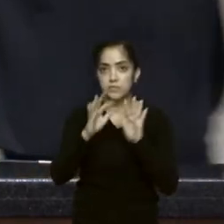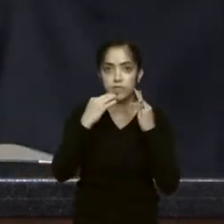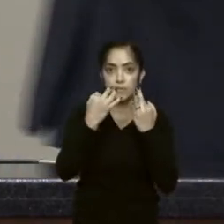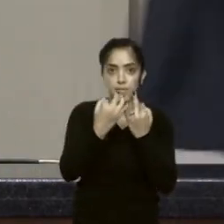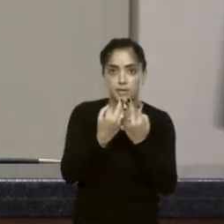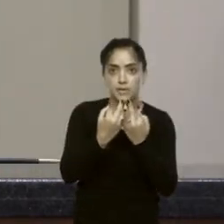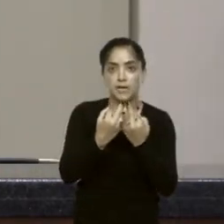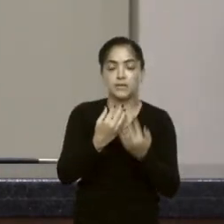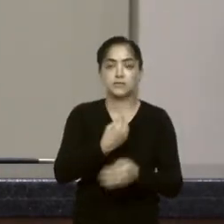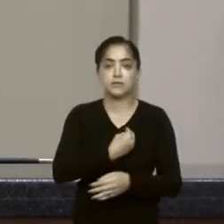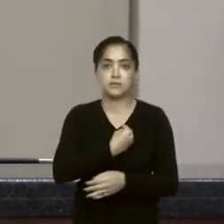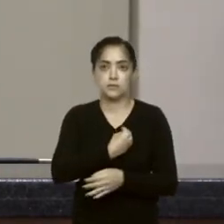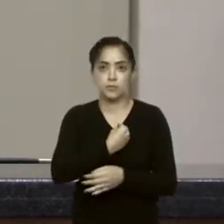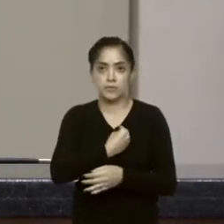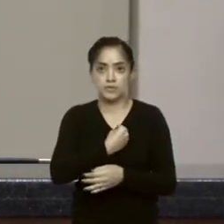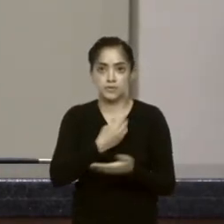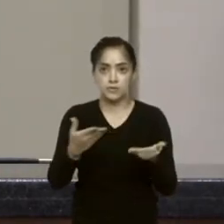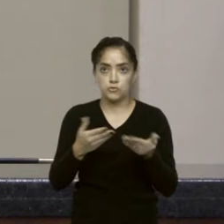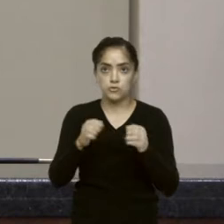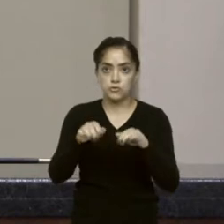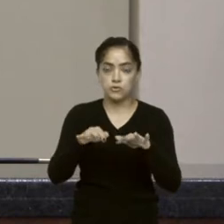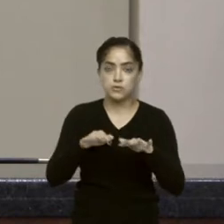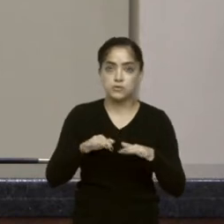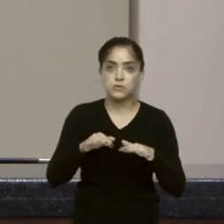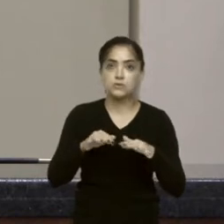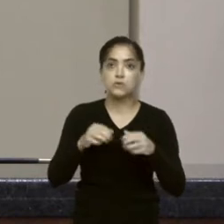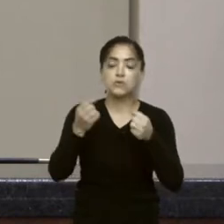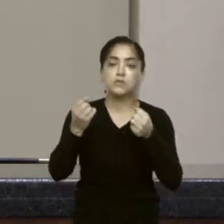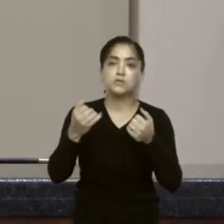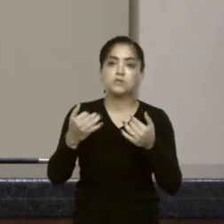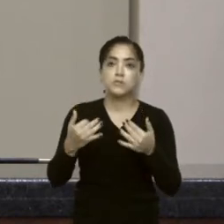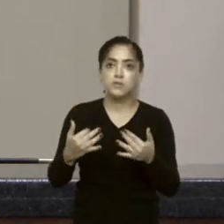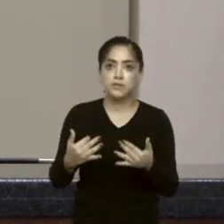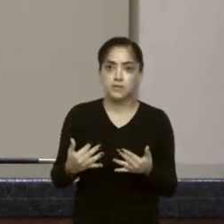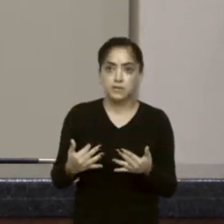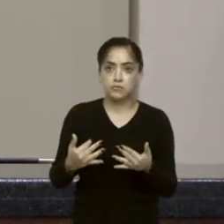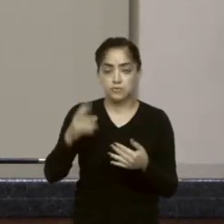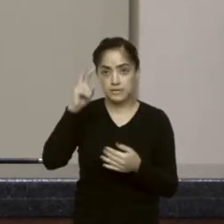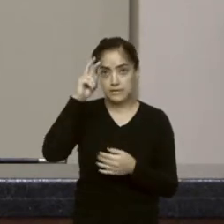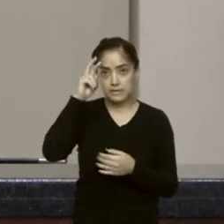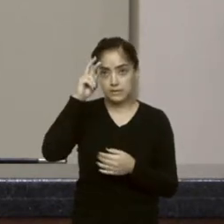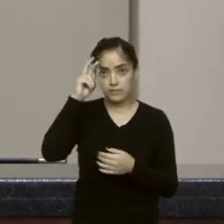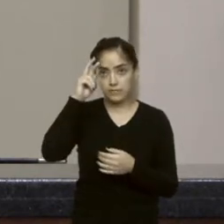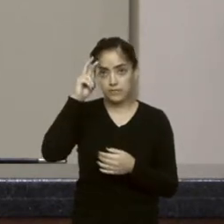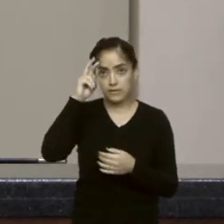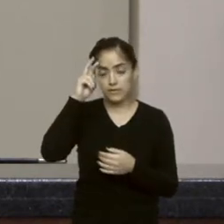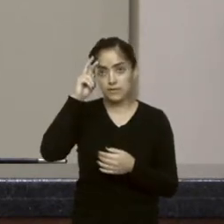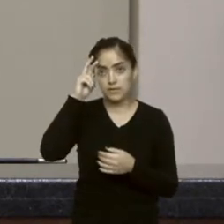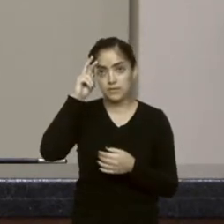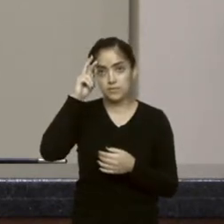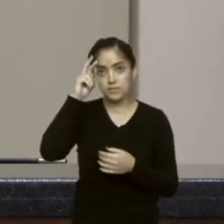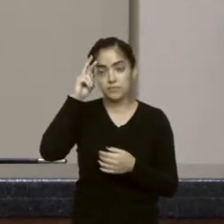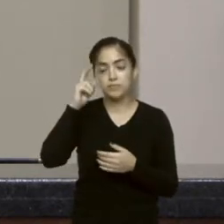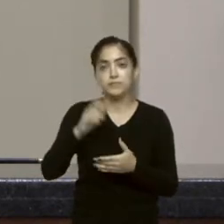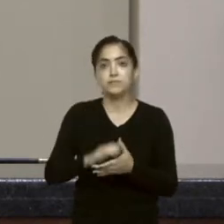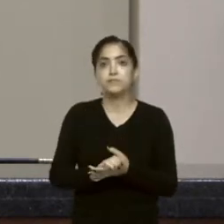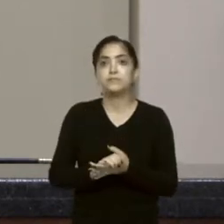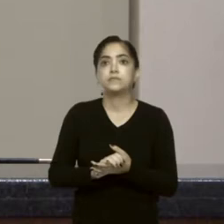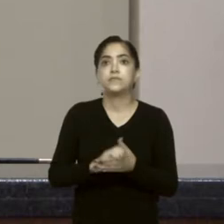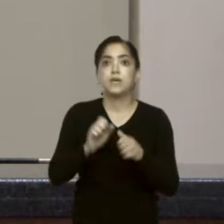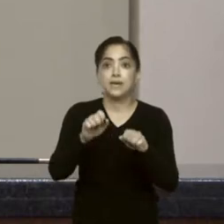estão presentes e explicando já que, na quinta-feira, a nossa